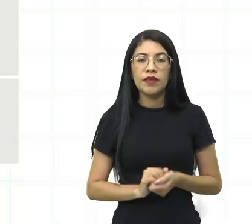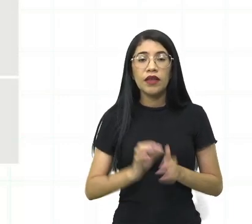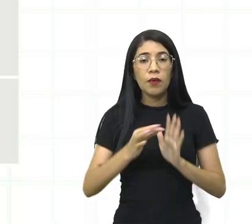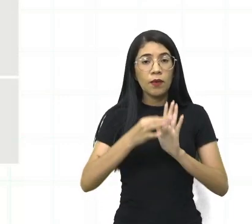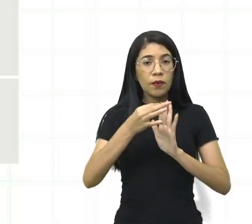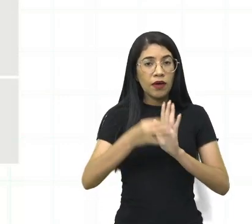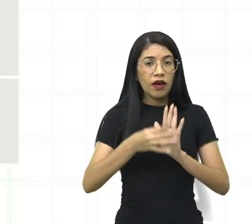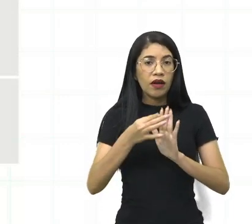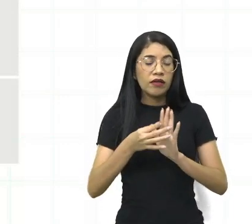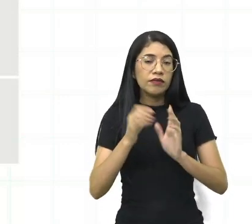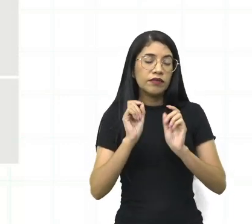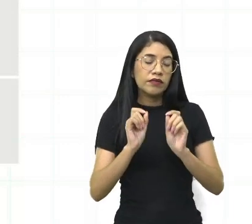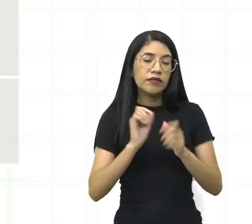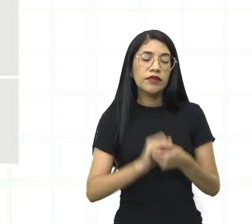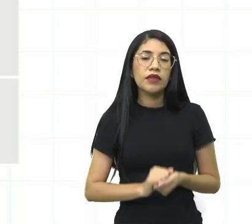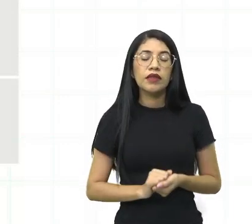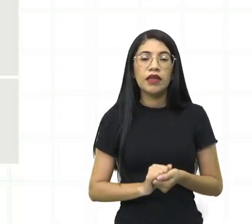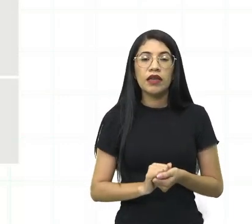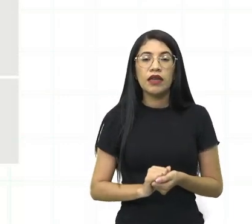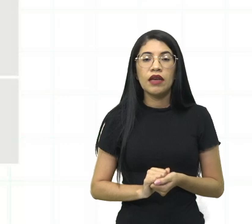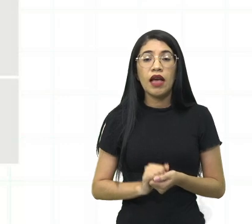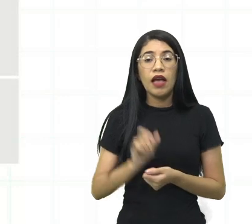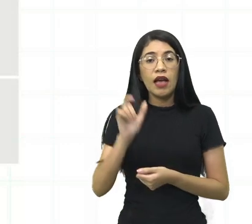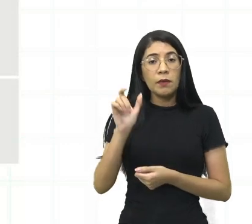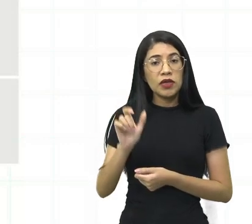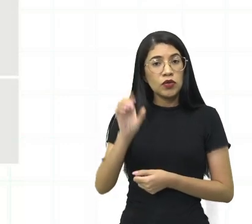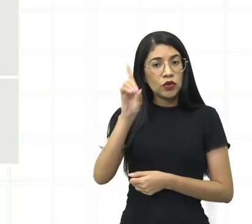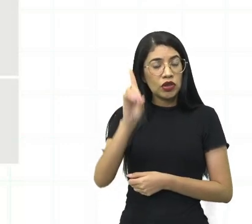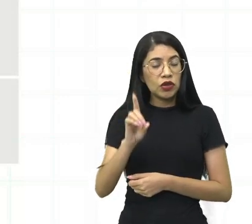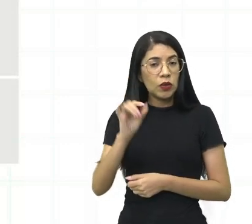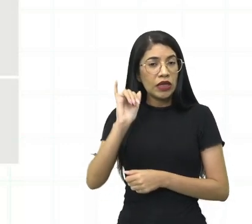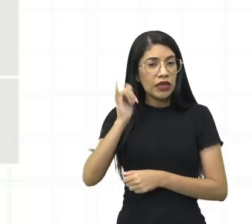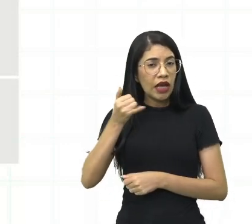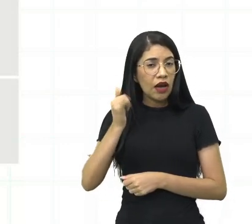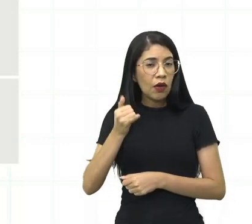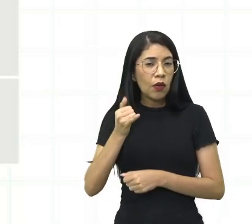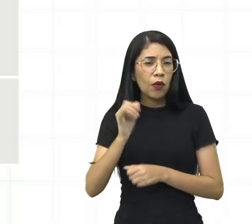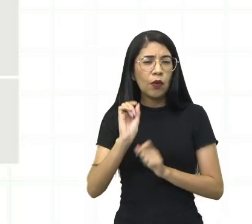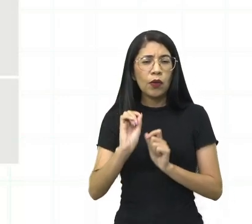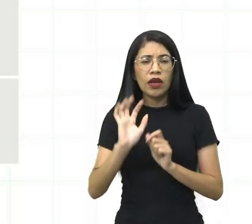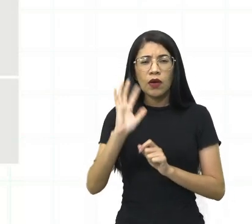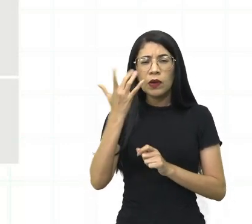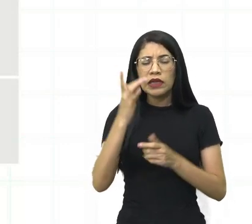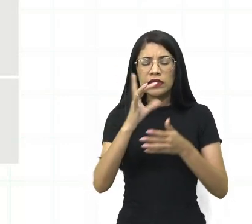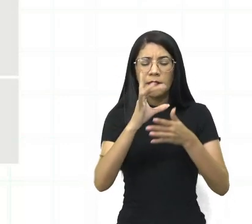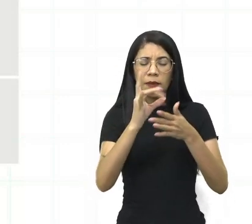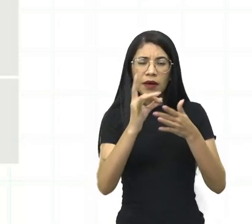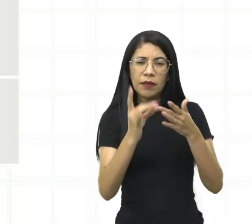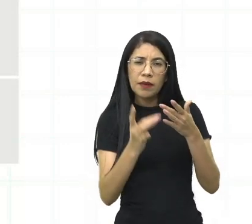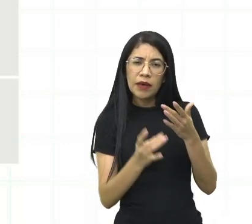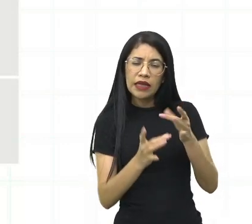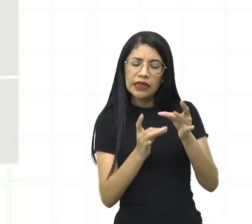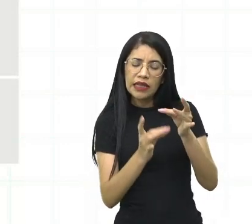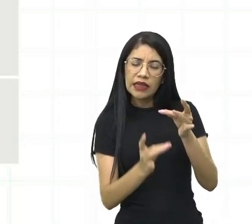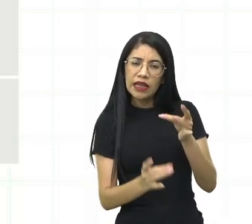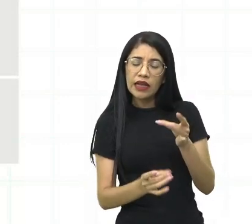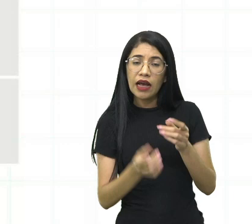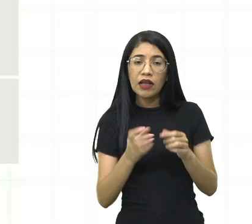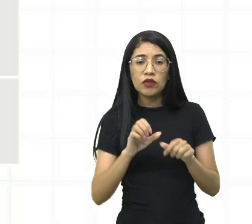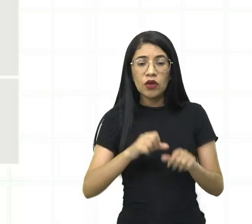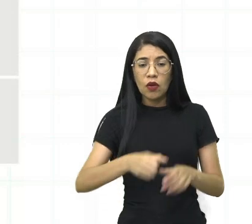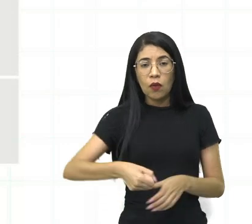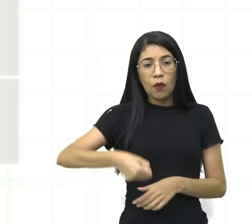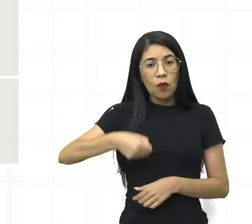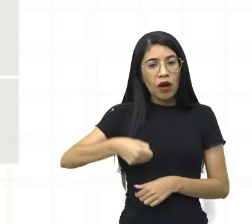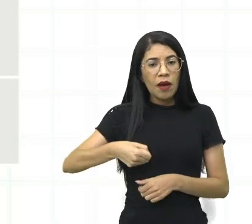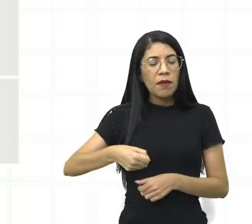argumentação, eles utilizaram lá de uma narração e descrição dos acontecimentos com a mala. Não só com a